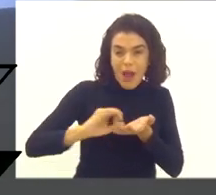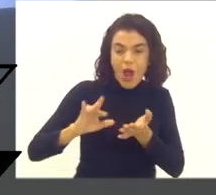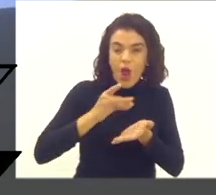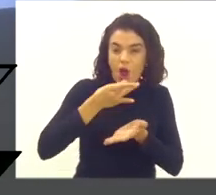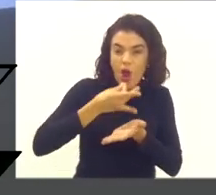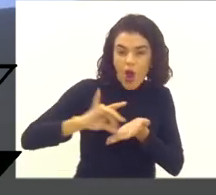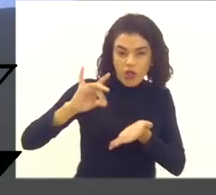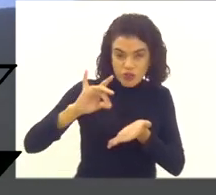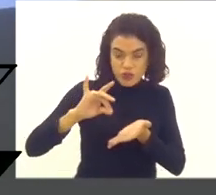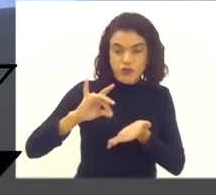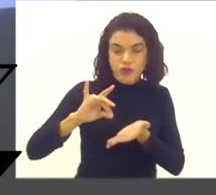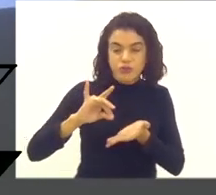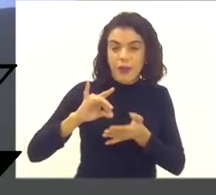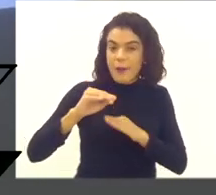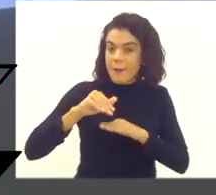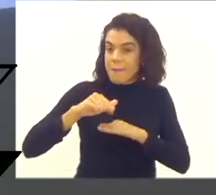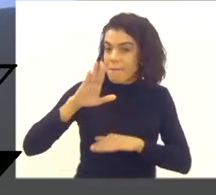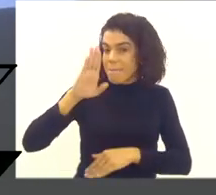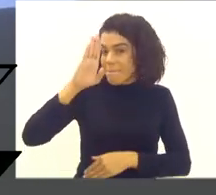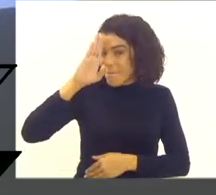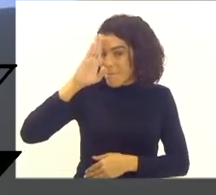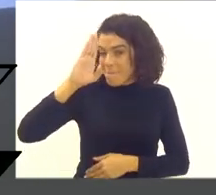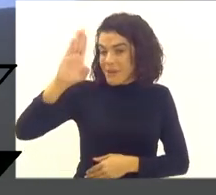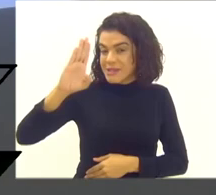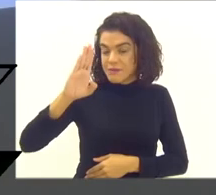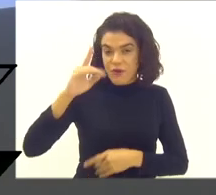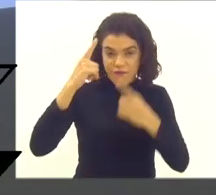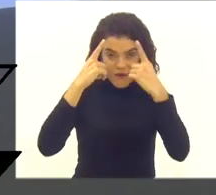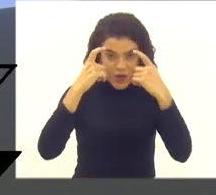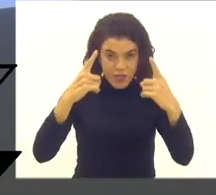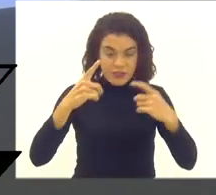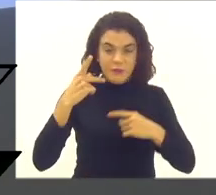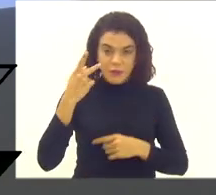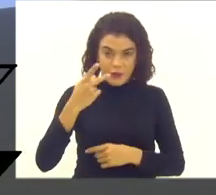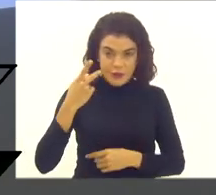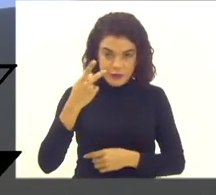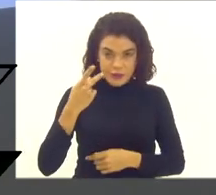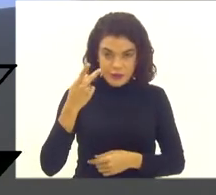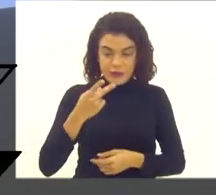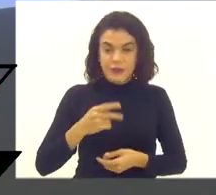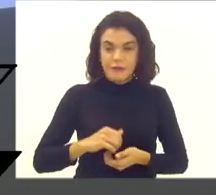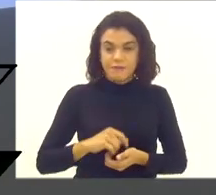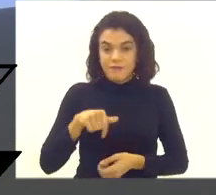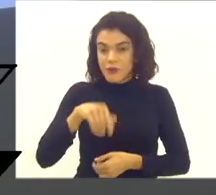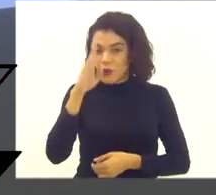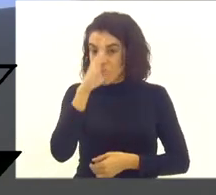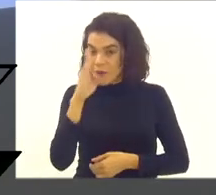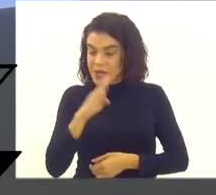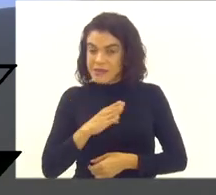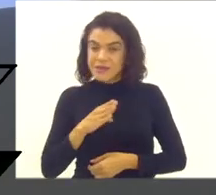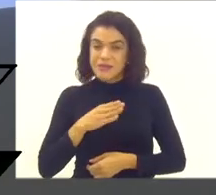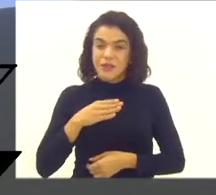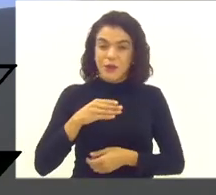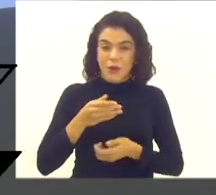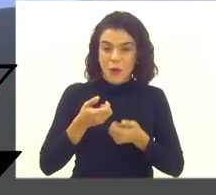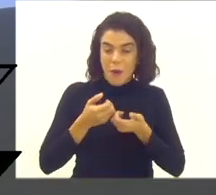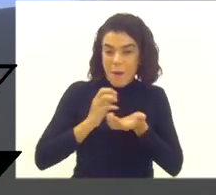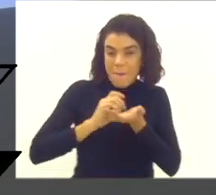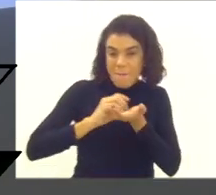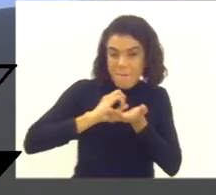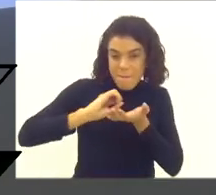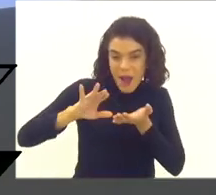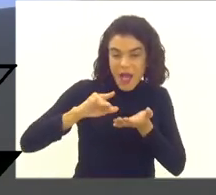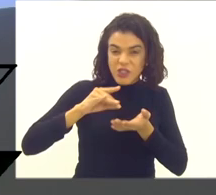de ódio que é uma das principais formas de violência política né no Brasil os cursos de ódios mais frequentes